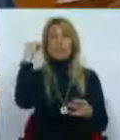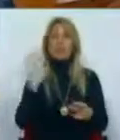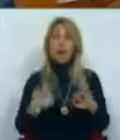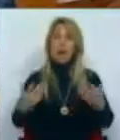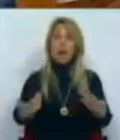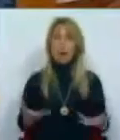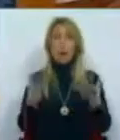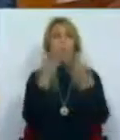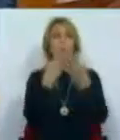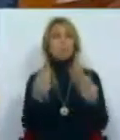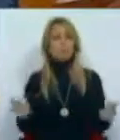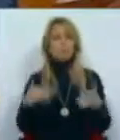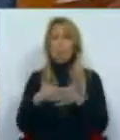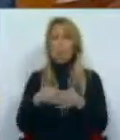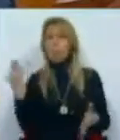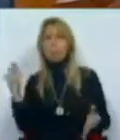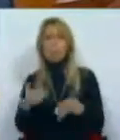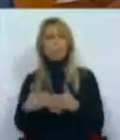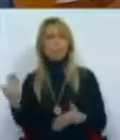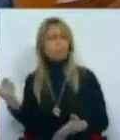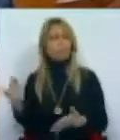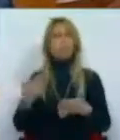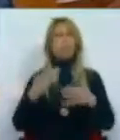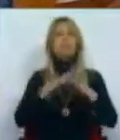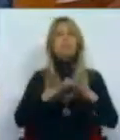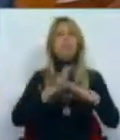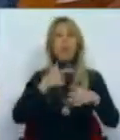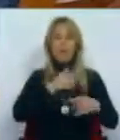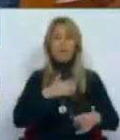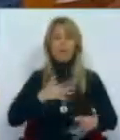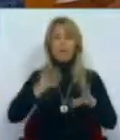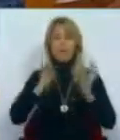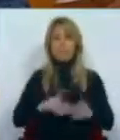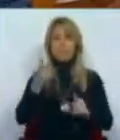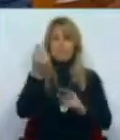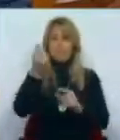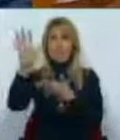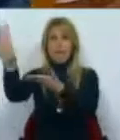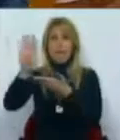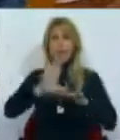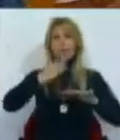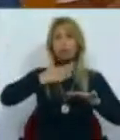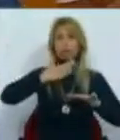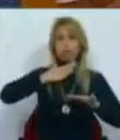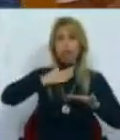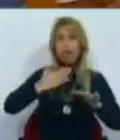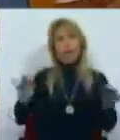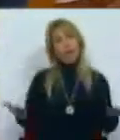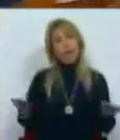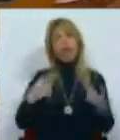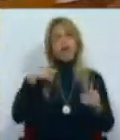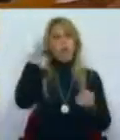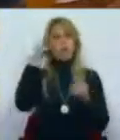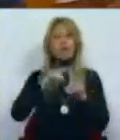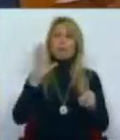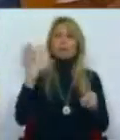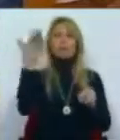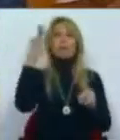dificuldades de acesso ao financiamento por parte das empresas é, por isso, uma prioridade deste Governo.